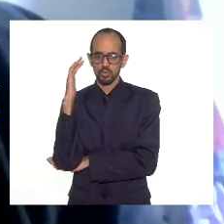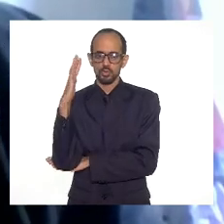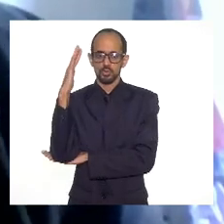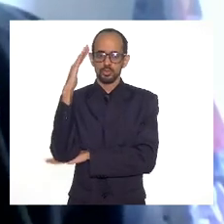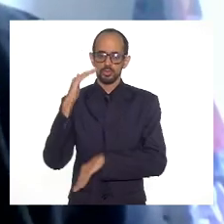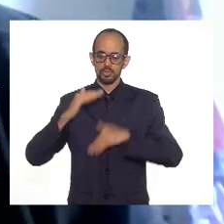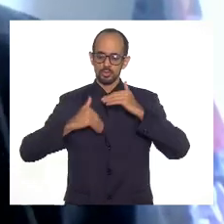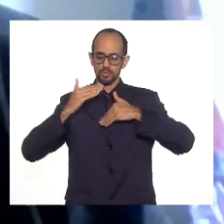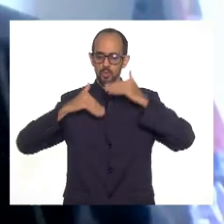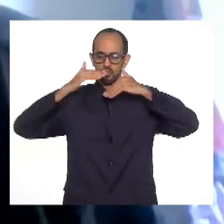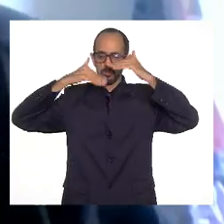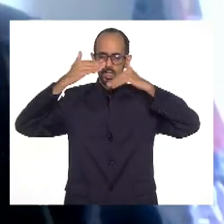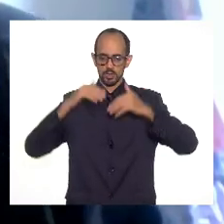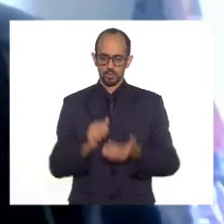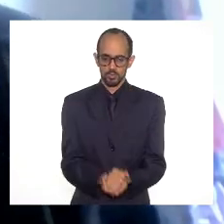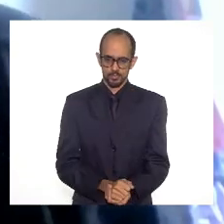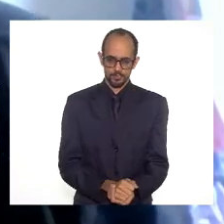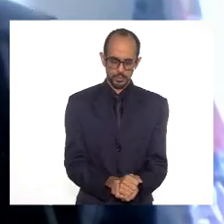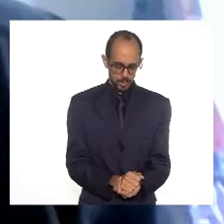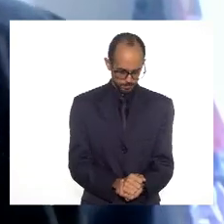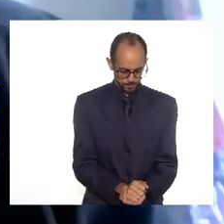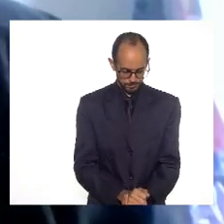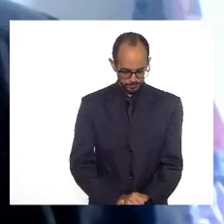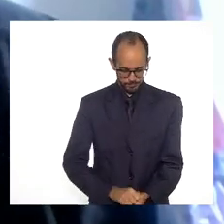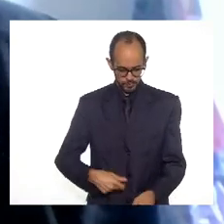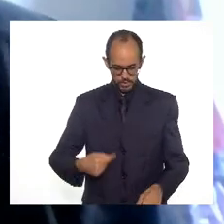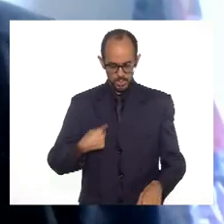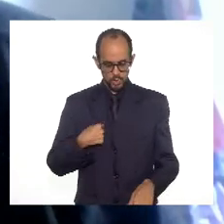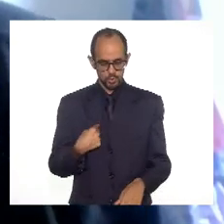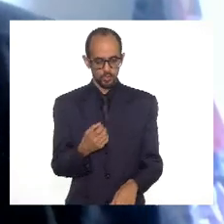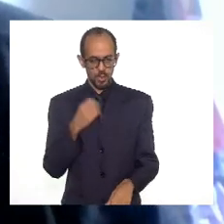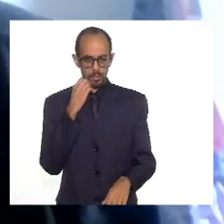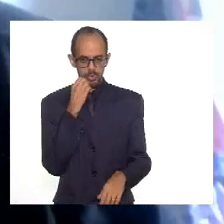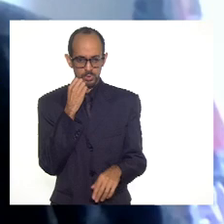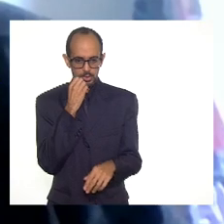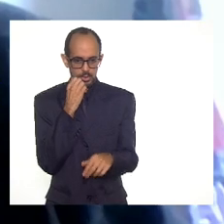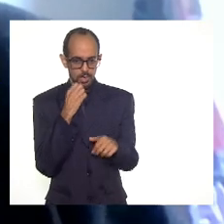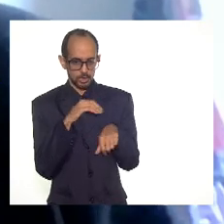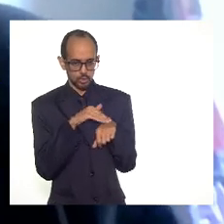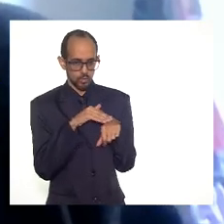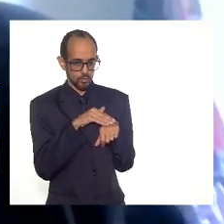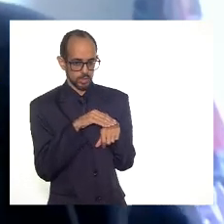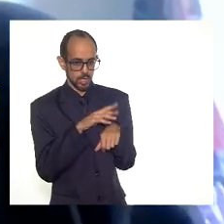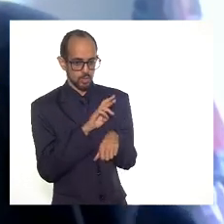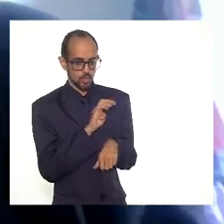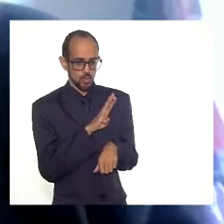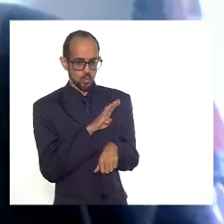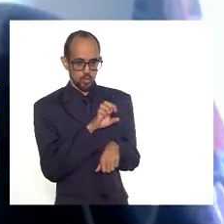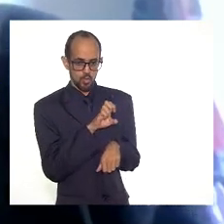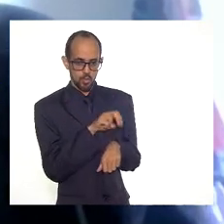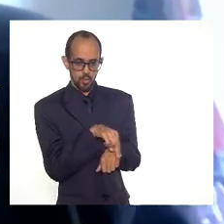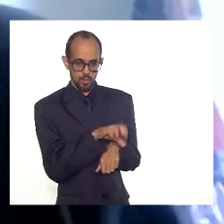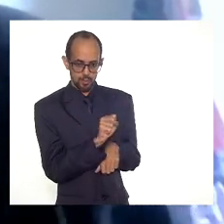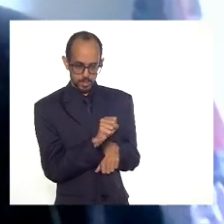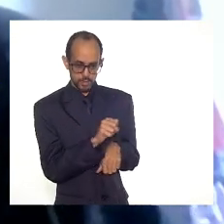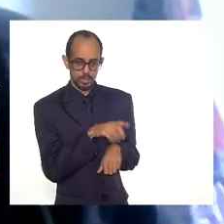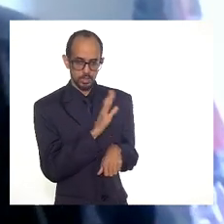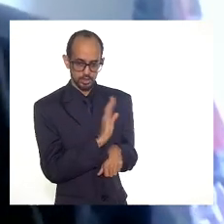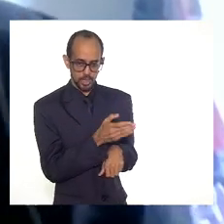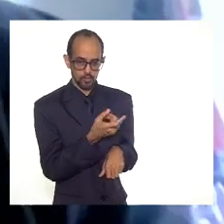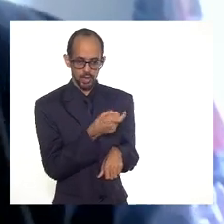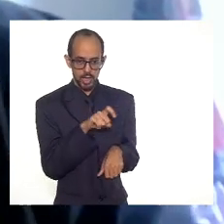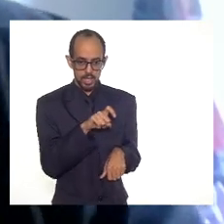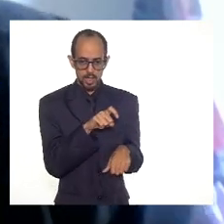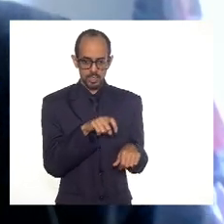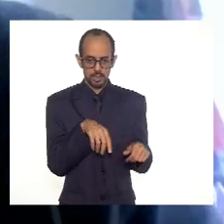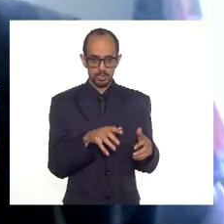oportunidade, inclusive, de discuti-lo com o meu companheiro Rubens Bontempo, que foi 2 vezes prefeito de Petrópolis,